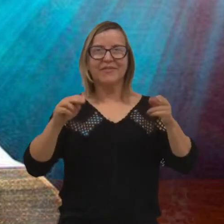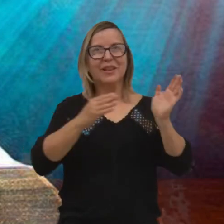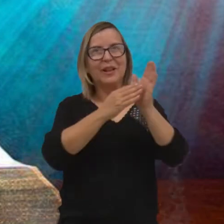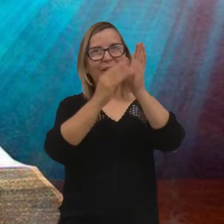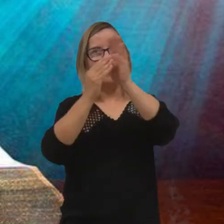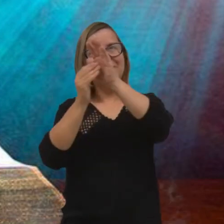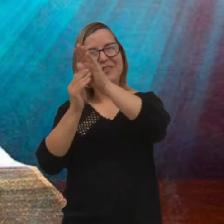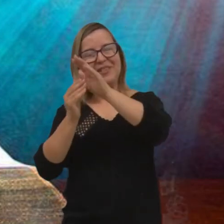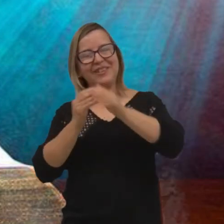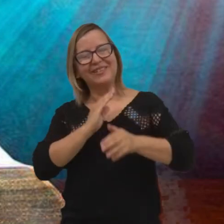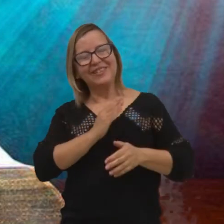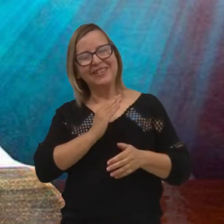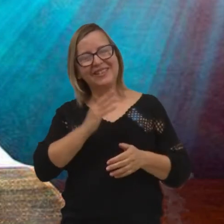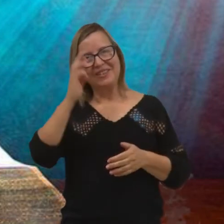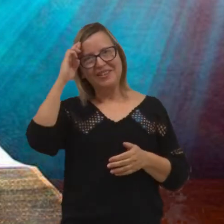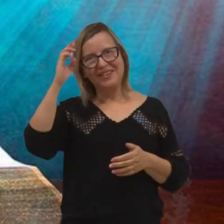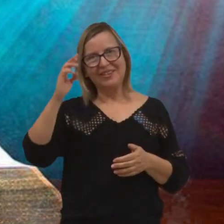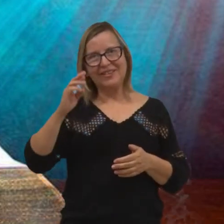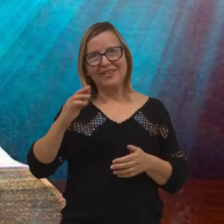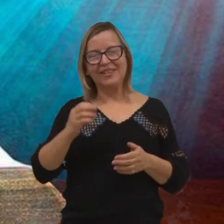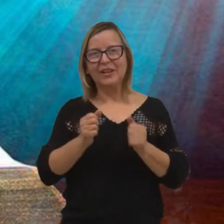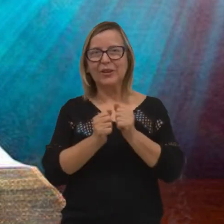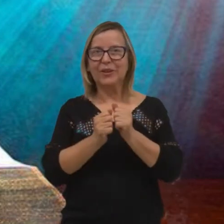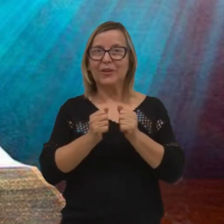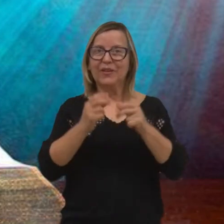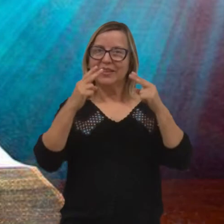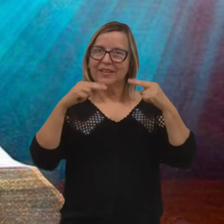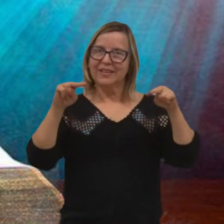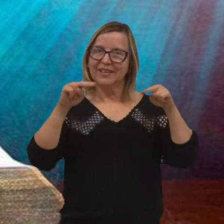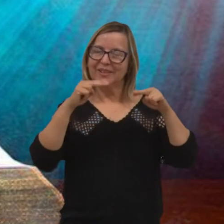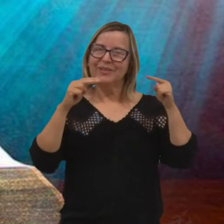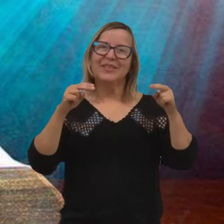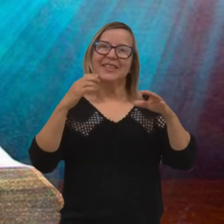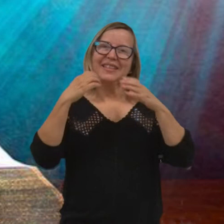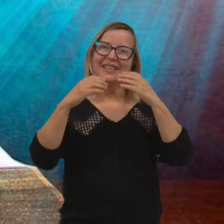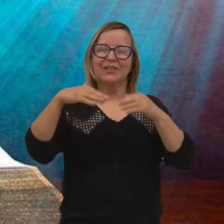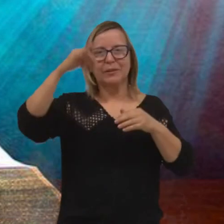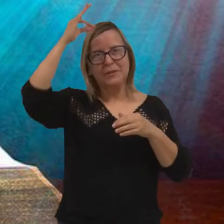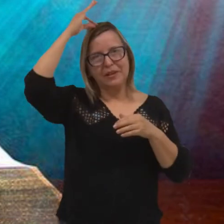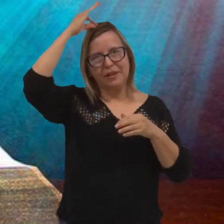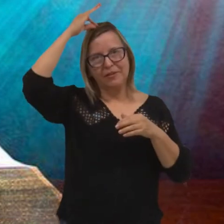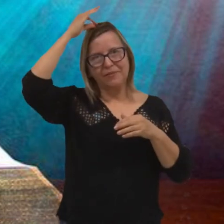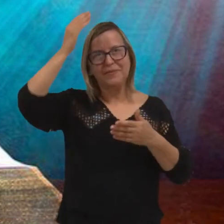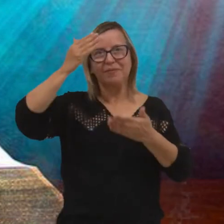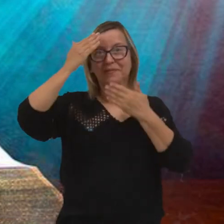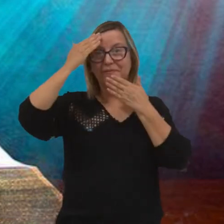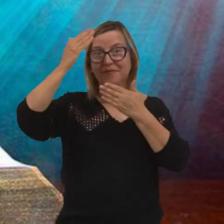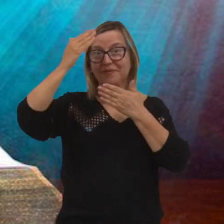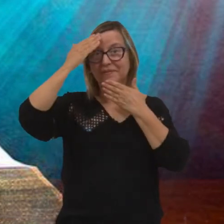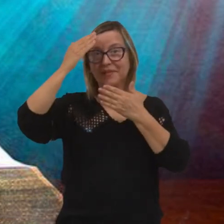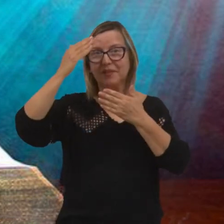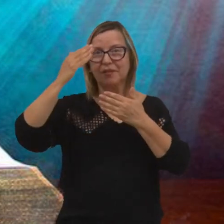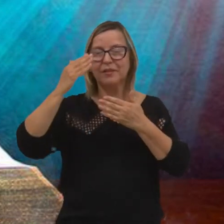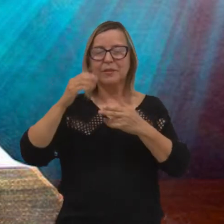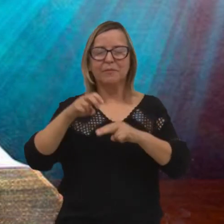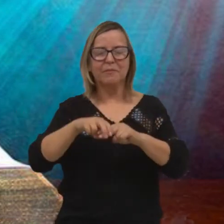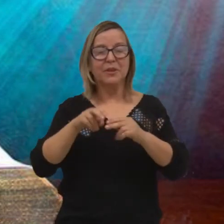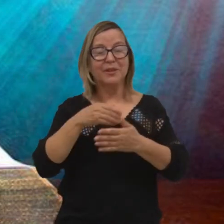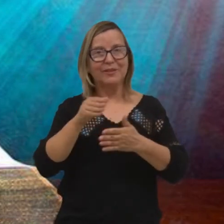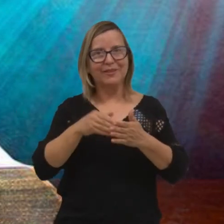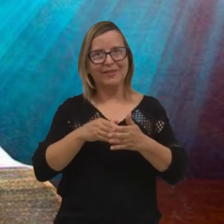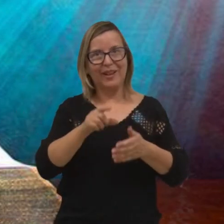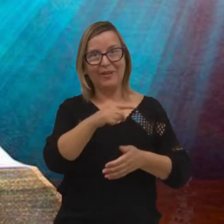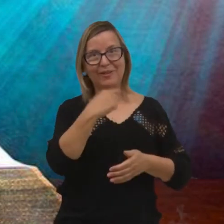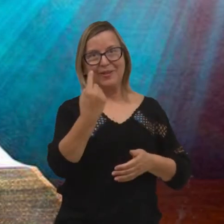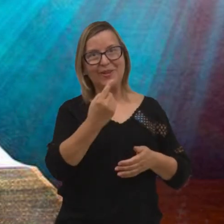de coração ao Senhor com hinos e cânticos espirituais, dando sempre graças por tudo a nosso Deus e